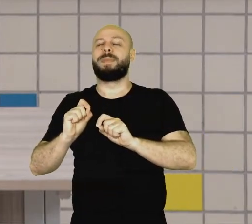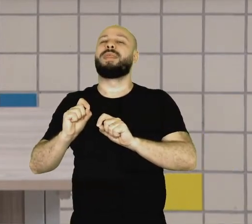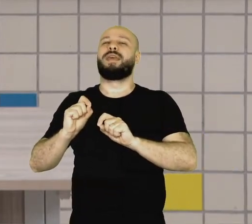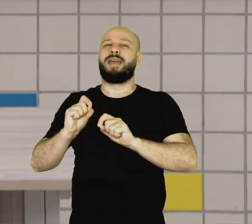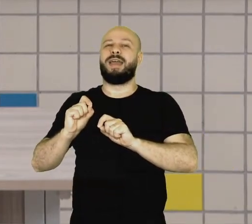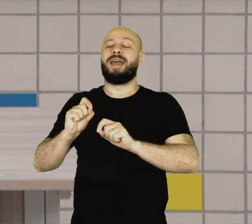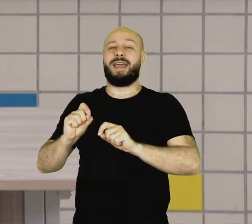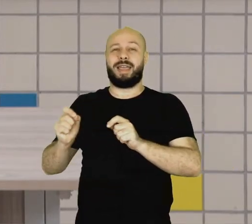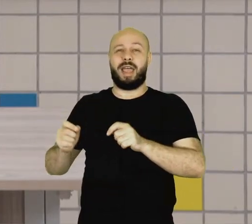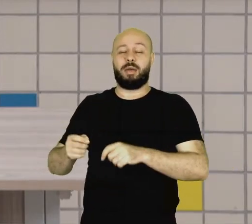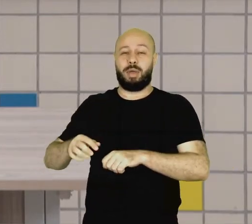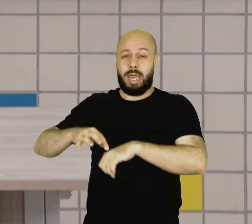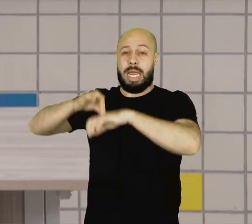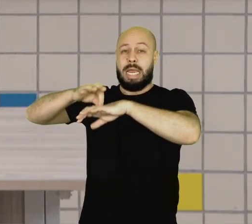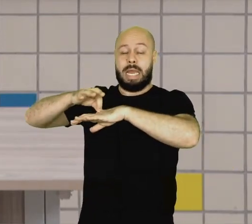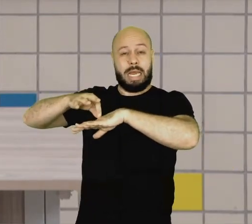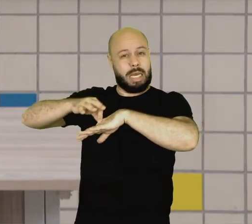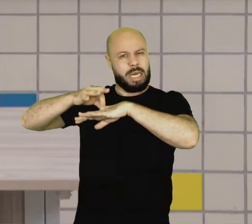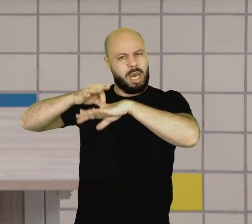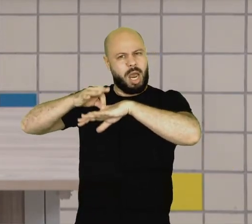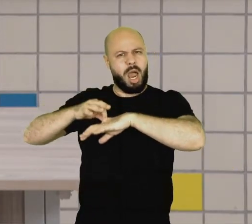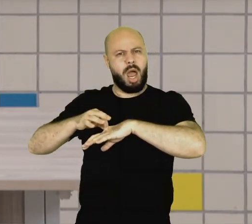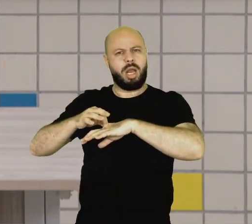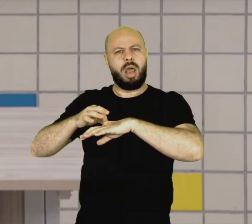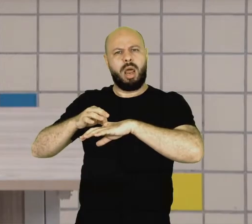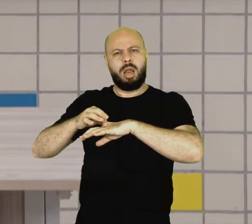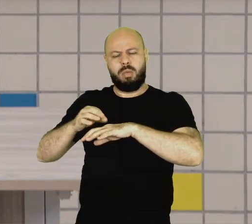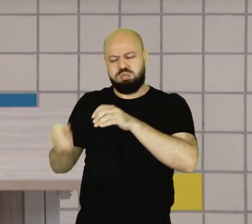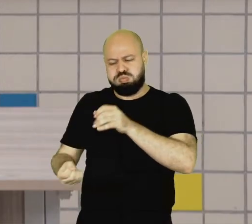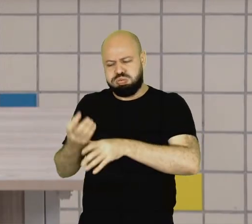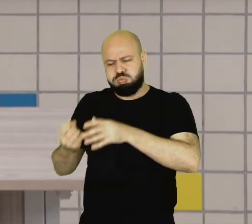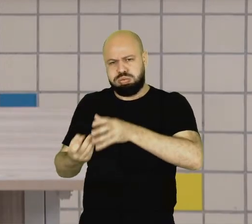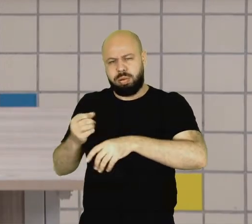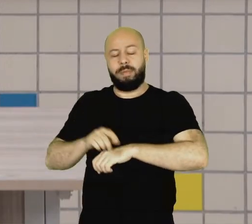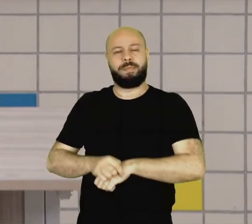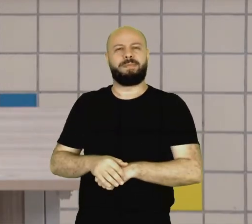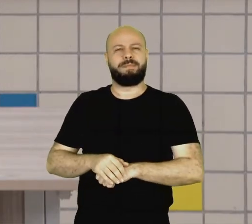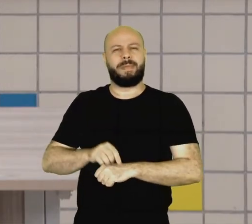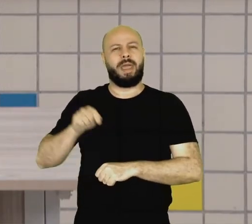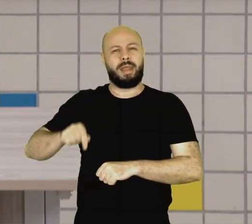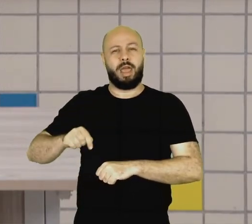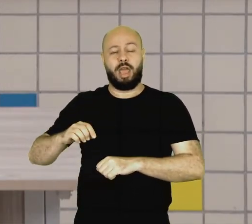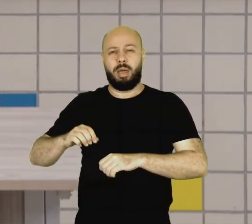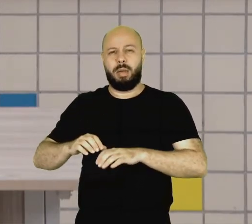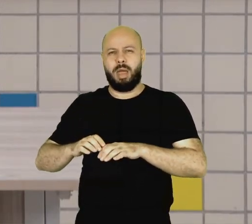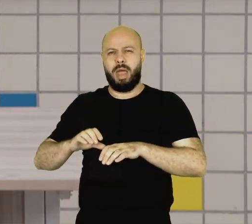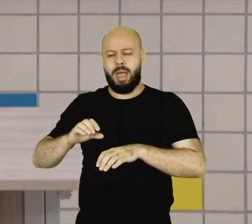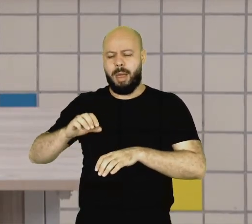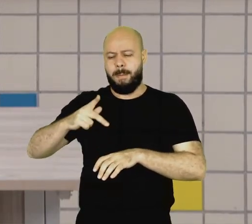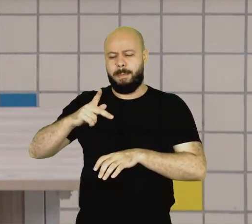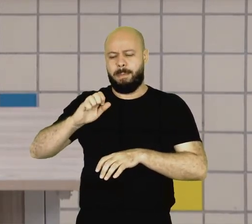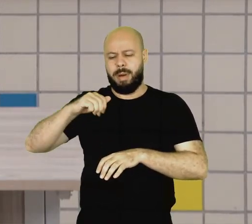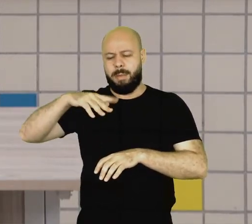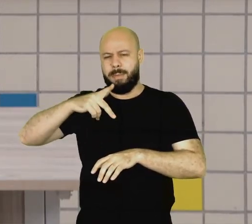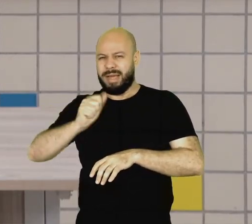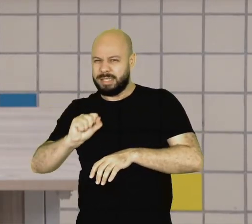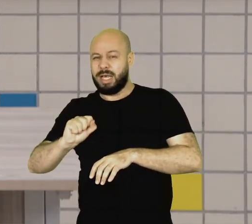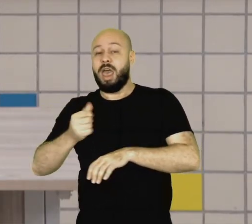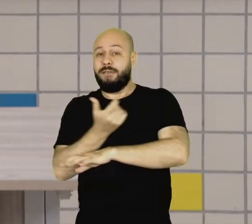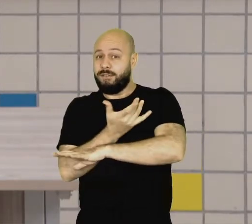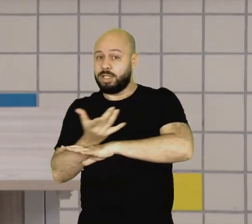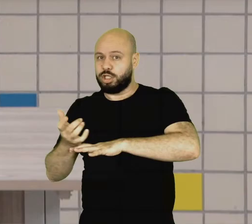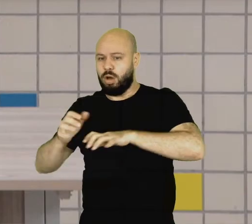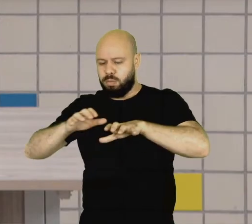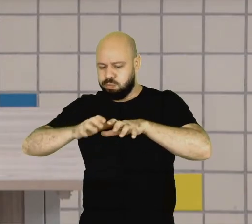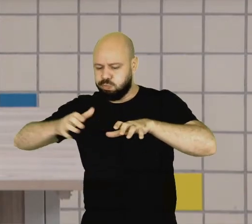produção de carne. E essa carne que é produzida nos Pampas, Pampas é uma região, é uma vegetação, vocês